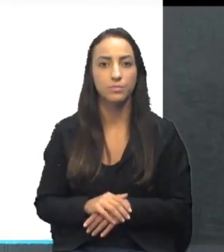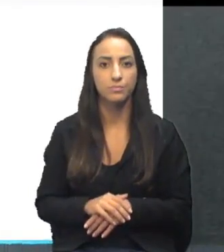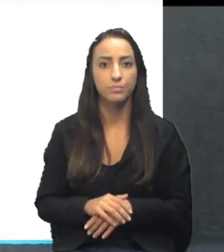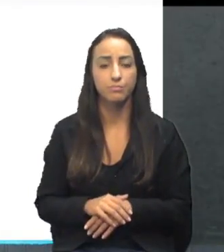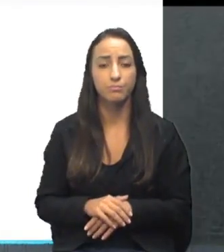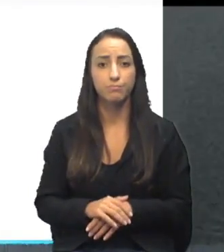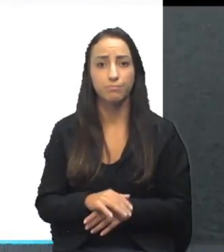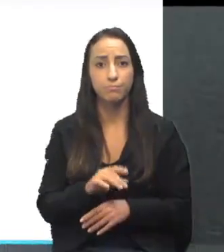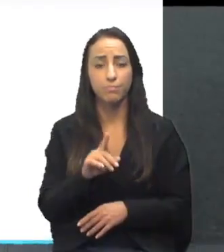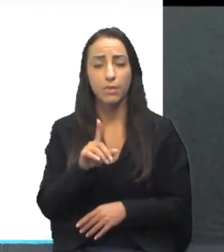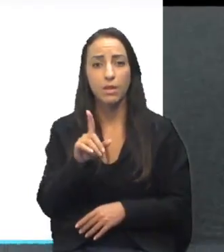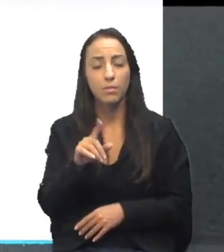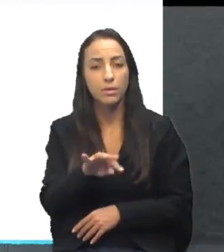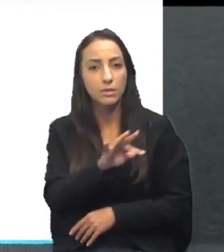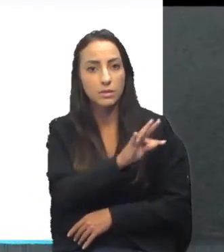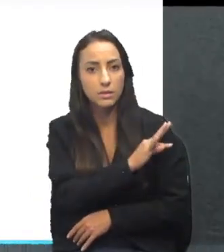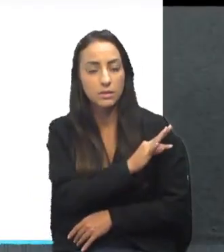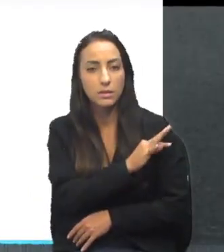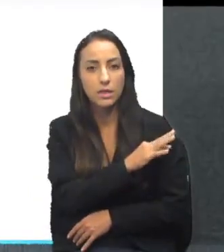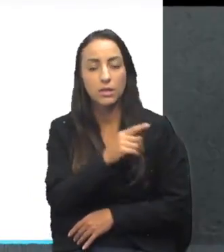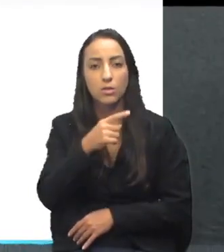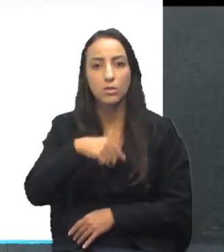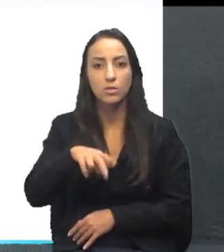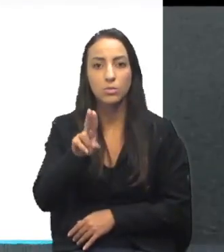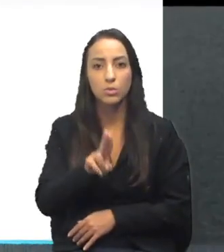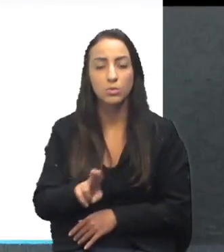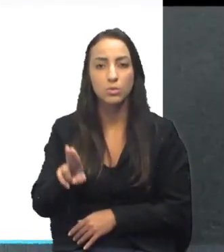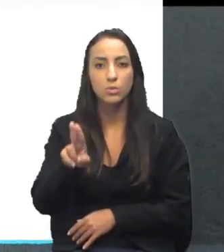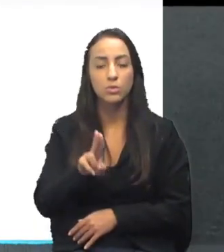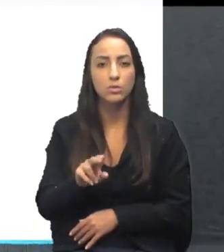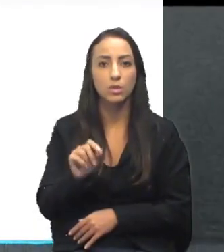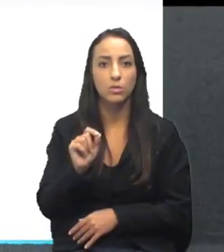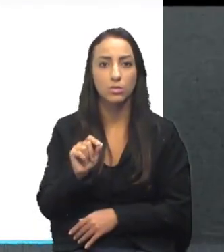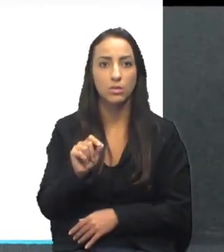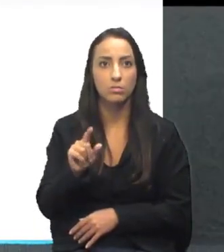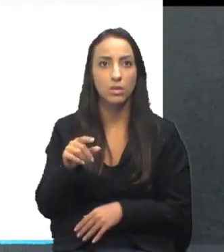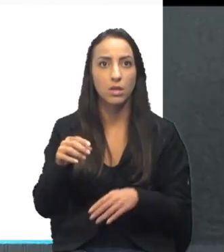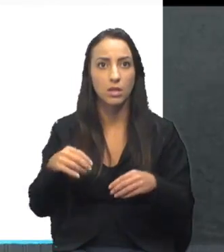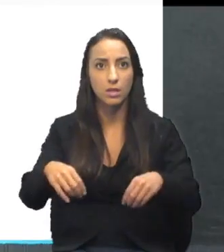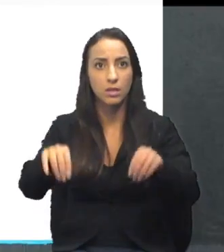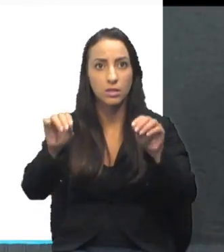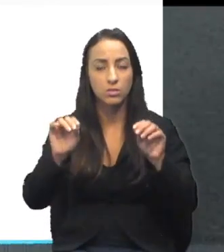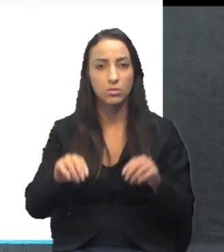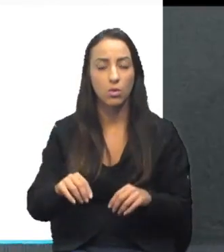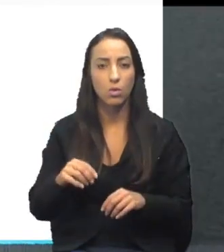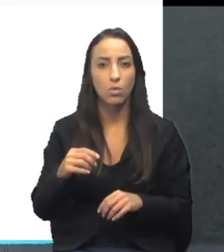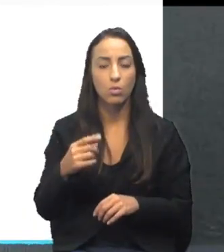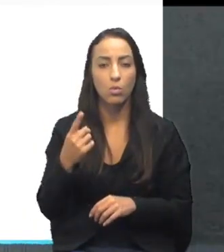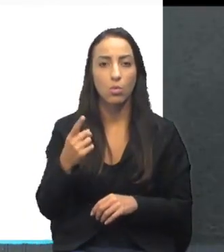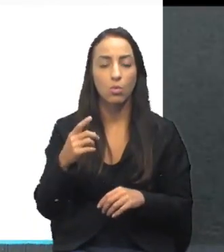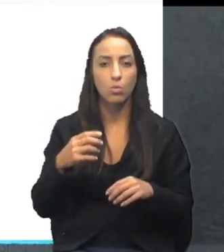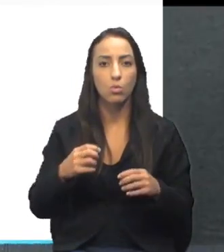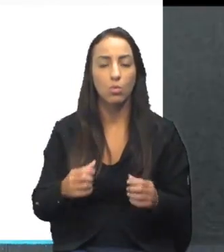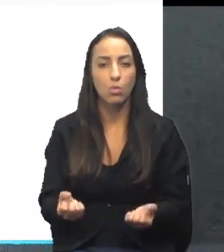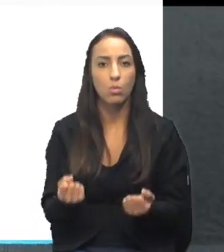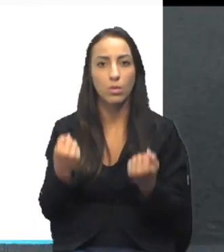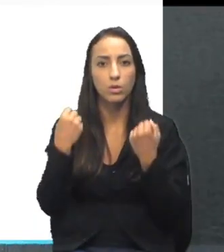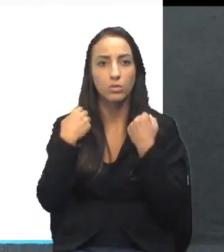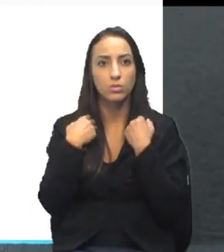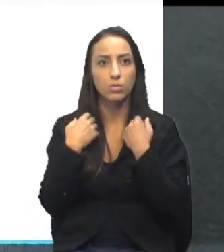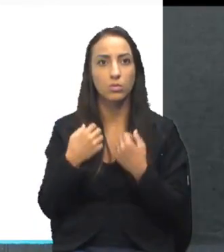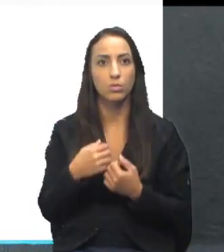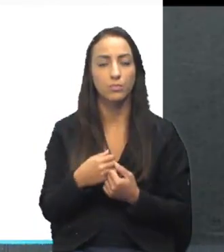essas técnicas em específico, nós vamos utilizar basicamente jogo de lençóis, um cobertor, um